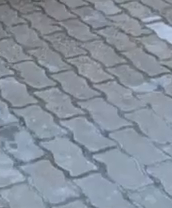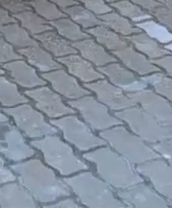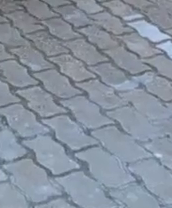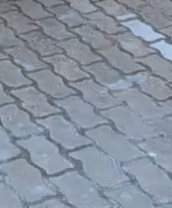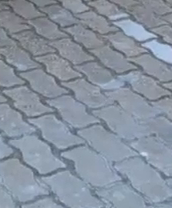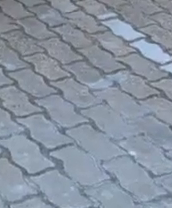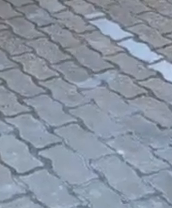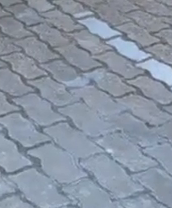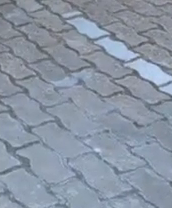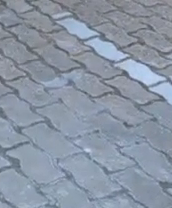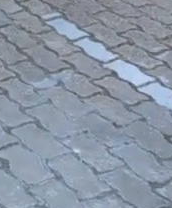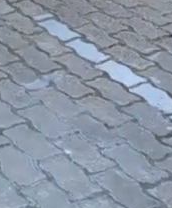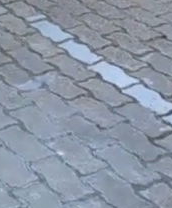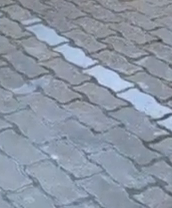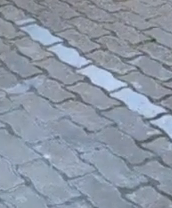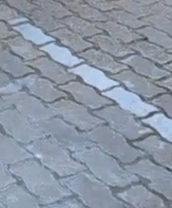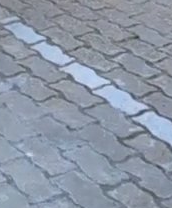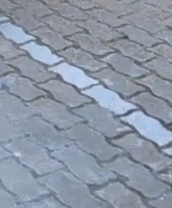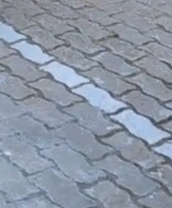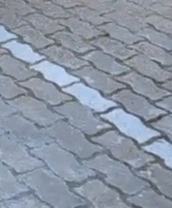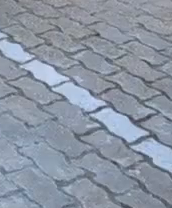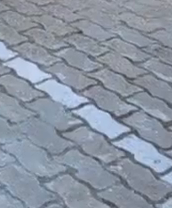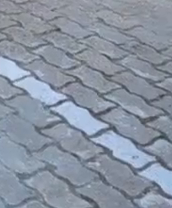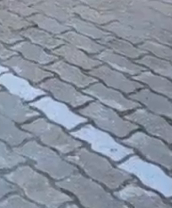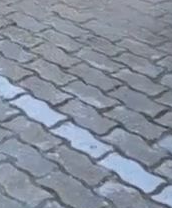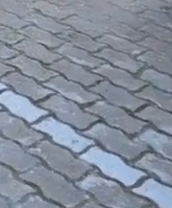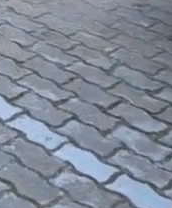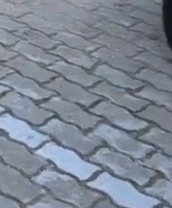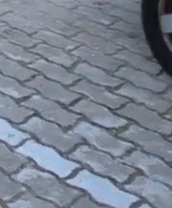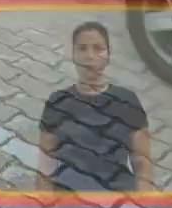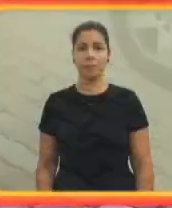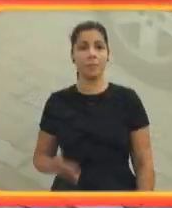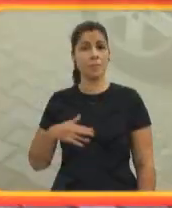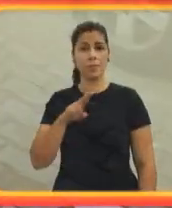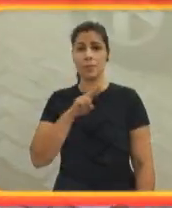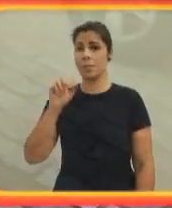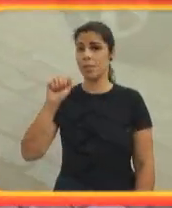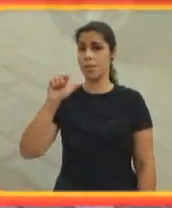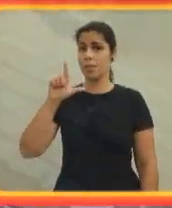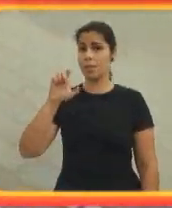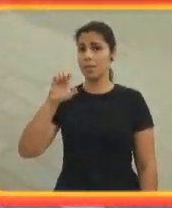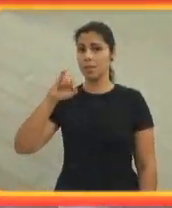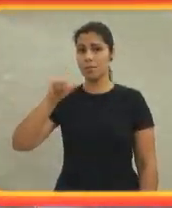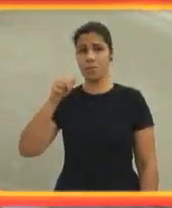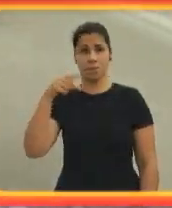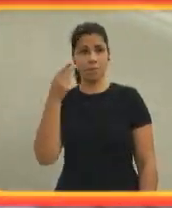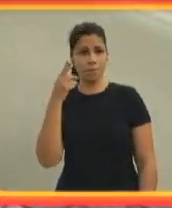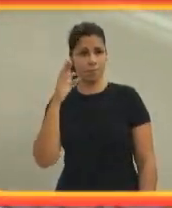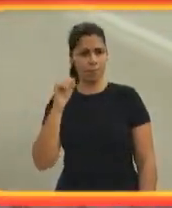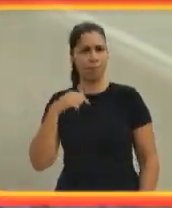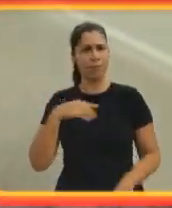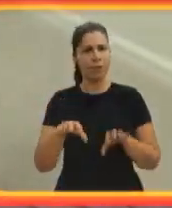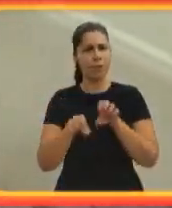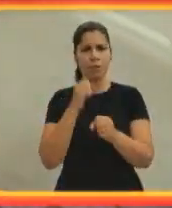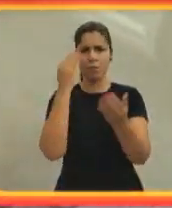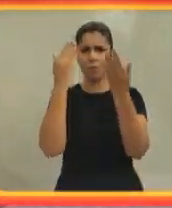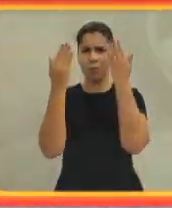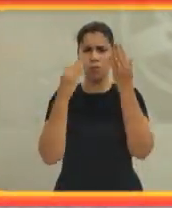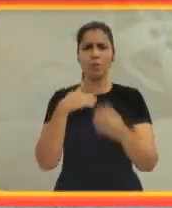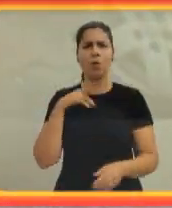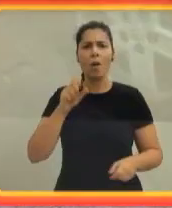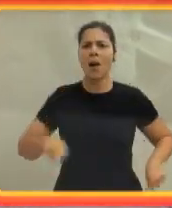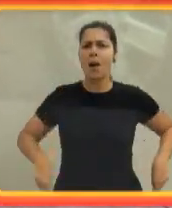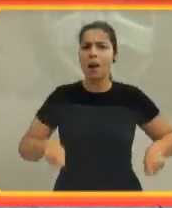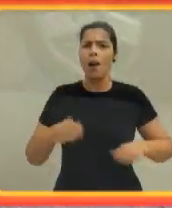conduz. Meu nome é Alejandra Forlán. Meu nome é Alejandra Forlán. Sou formada